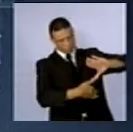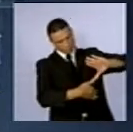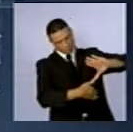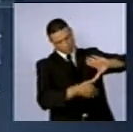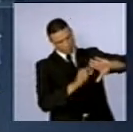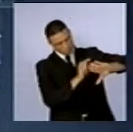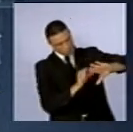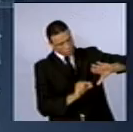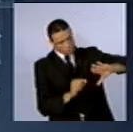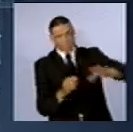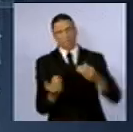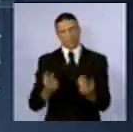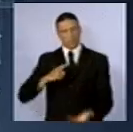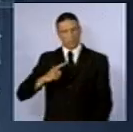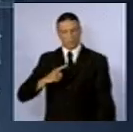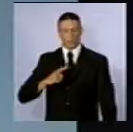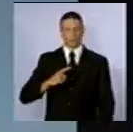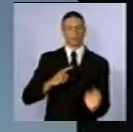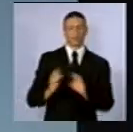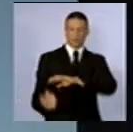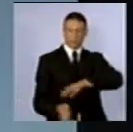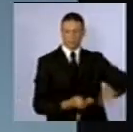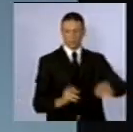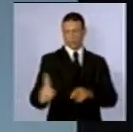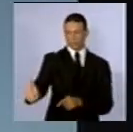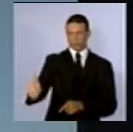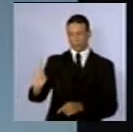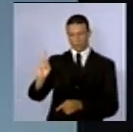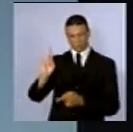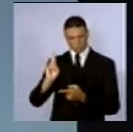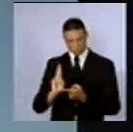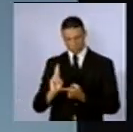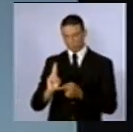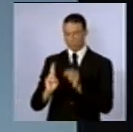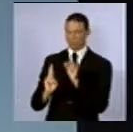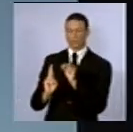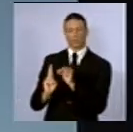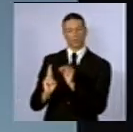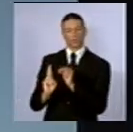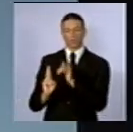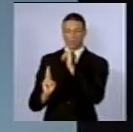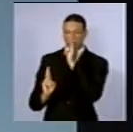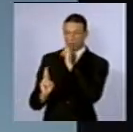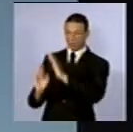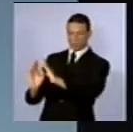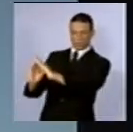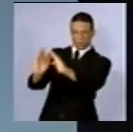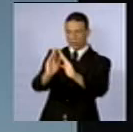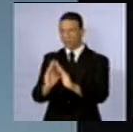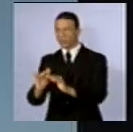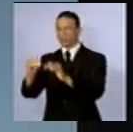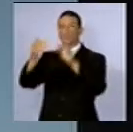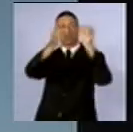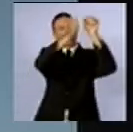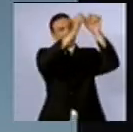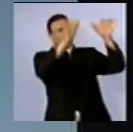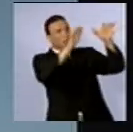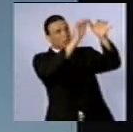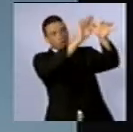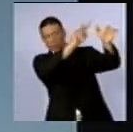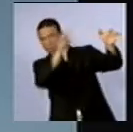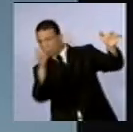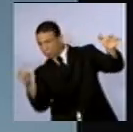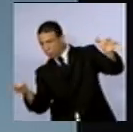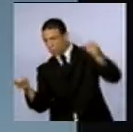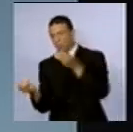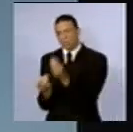Então os resultados da mensuração direta da exposição a Campos magnéticos nas residências então na transparência nós